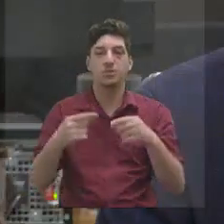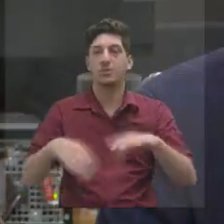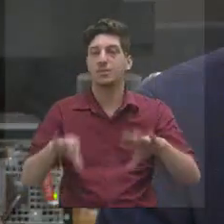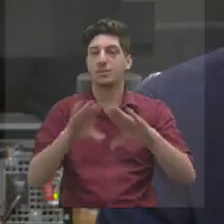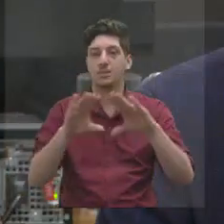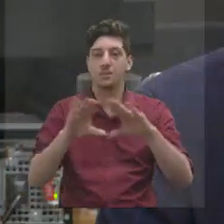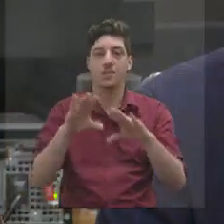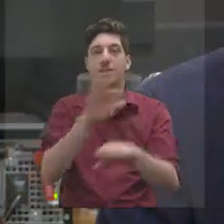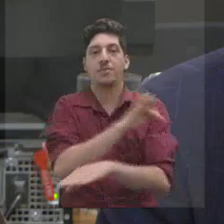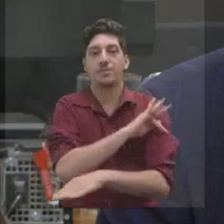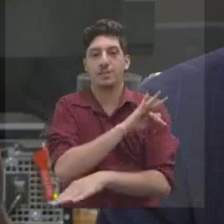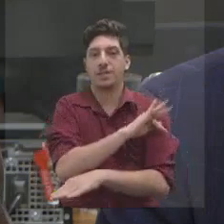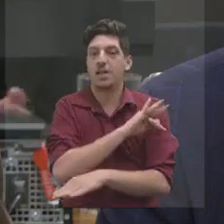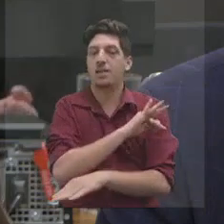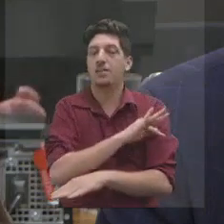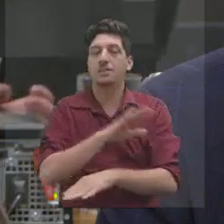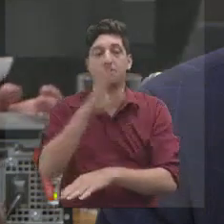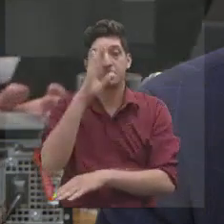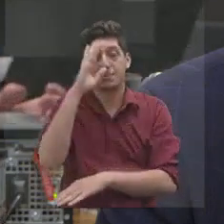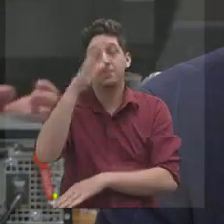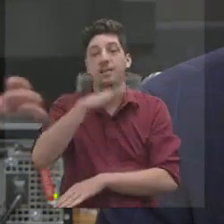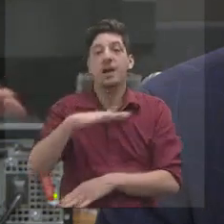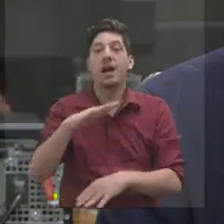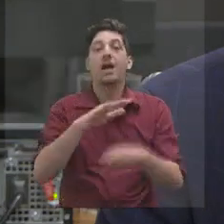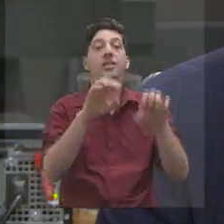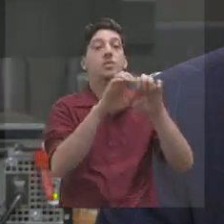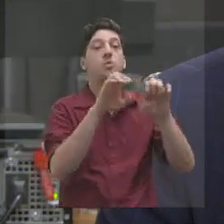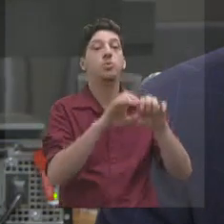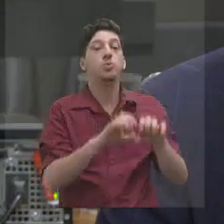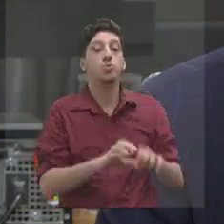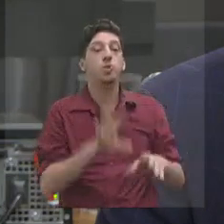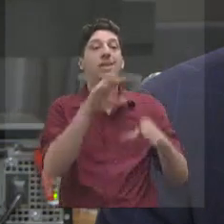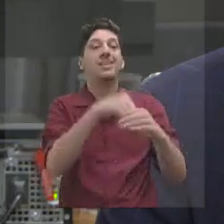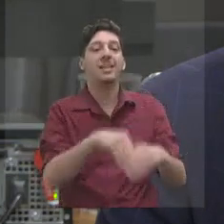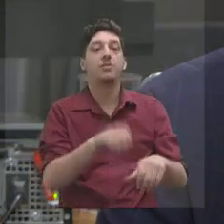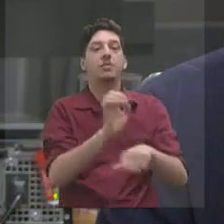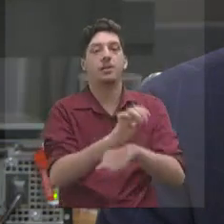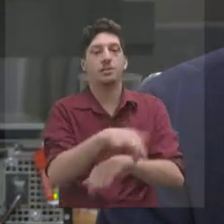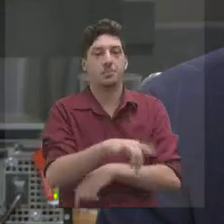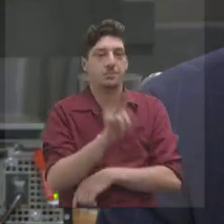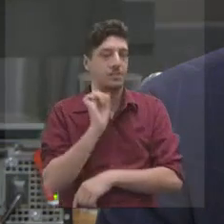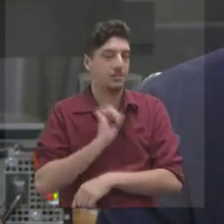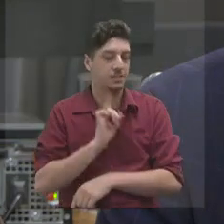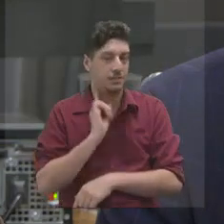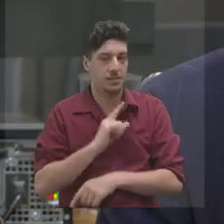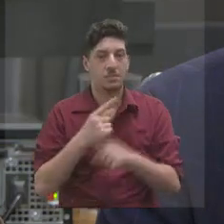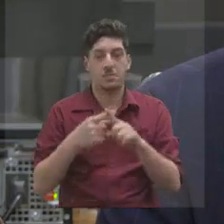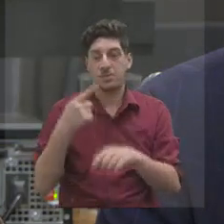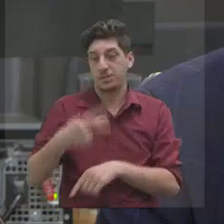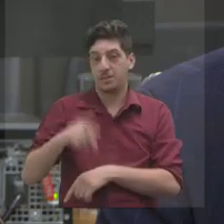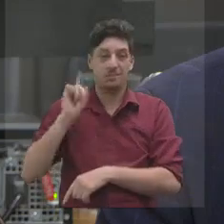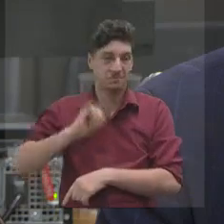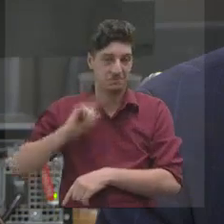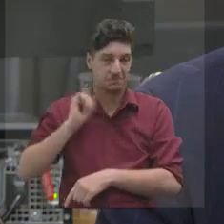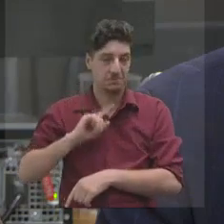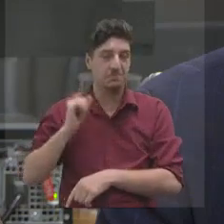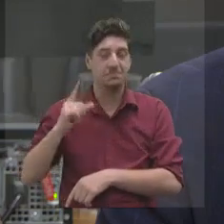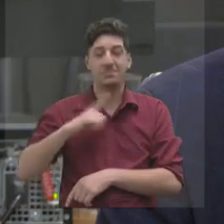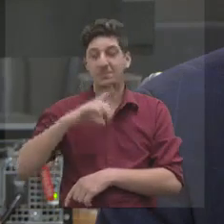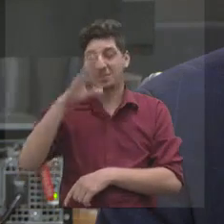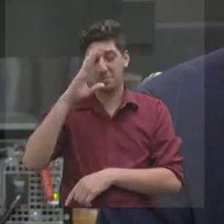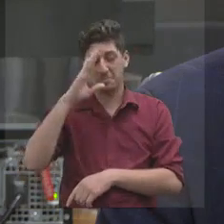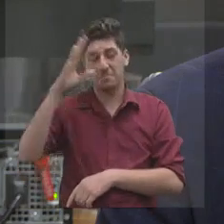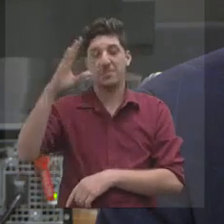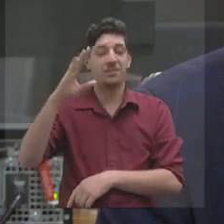e principalmente em toda a questão estrutural do Estado de Minas Gerais nós somos um estado majoritariamente